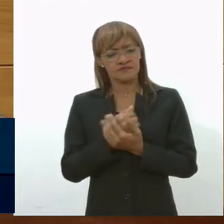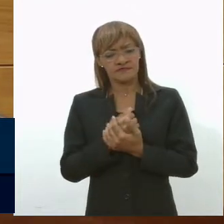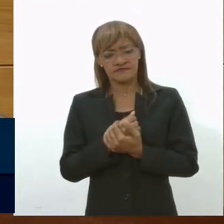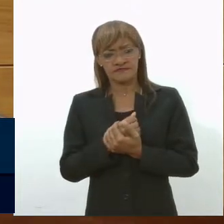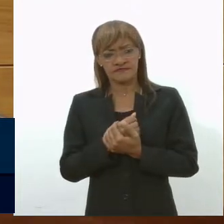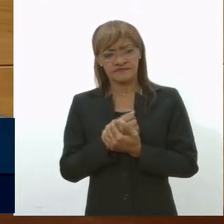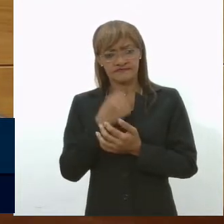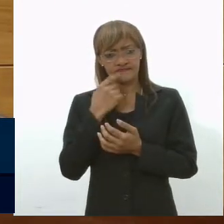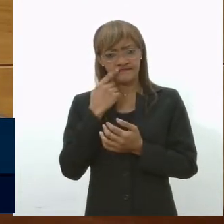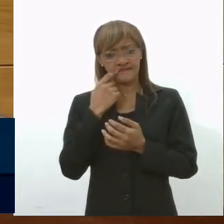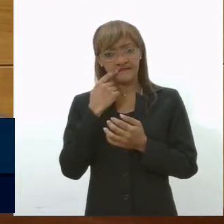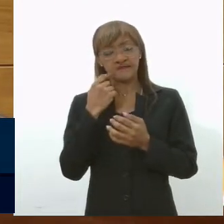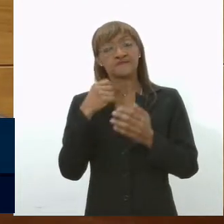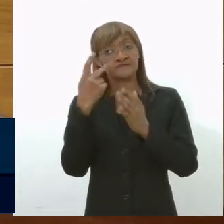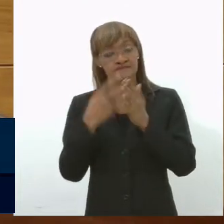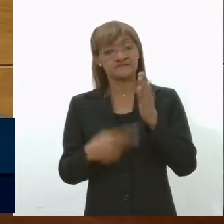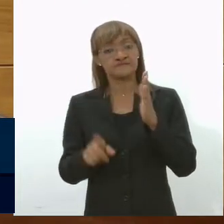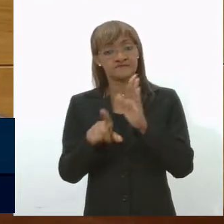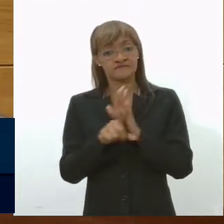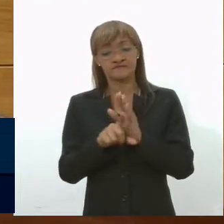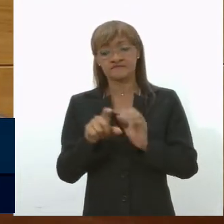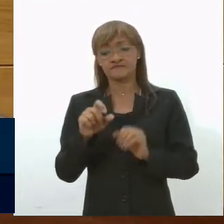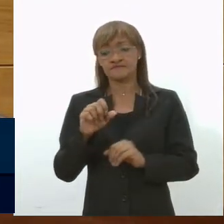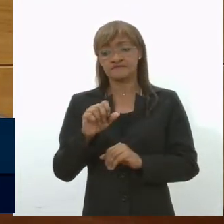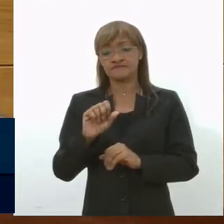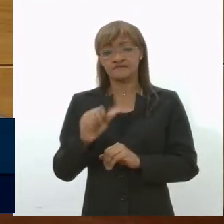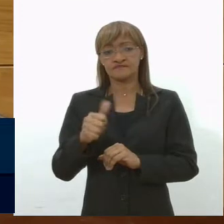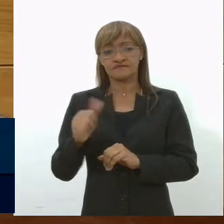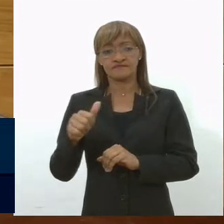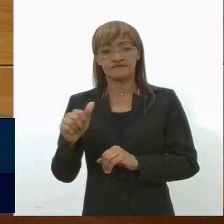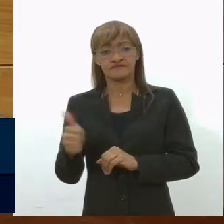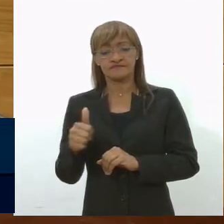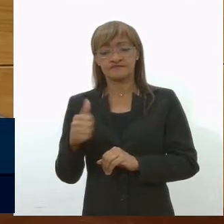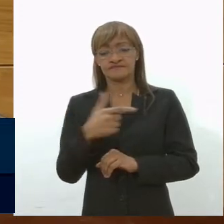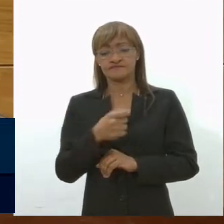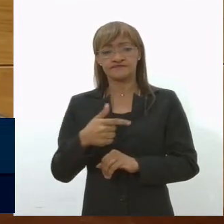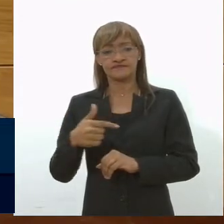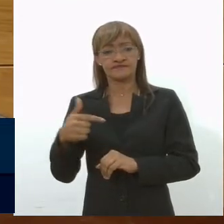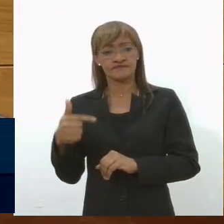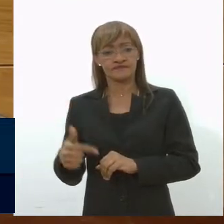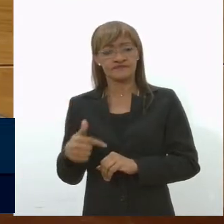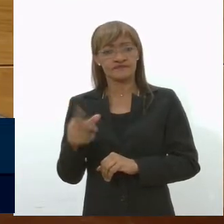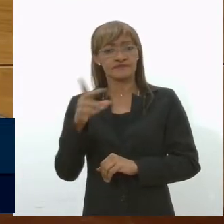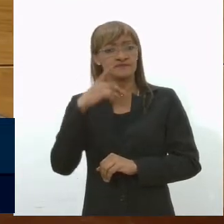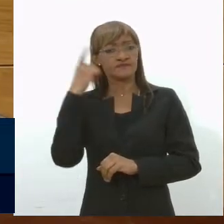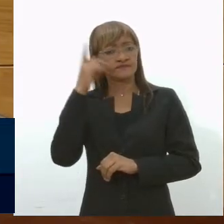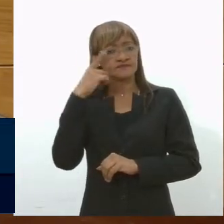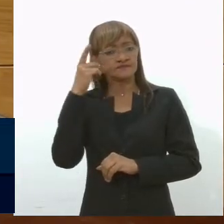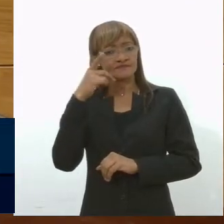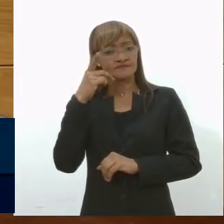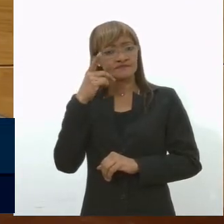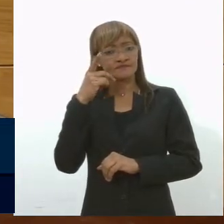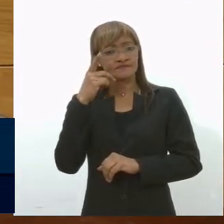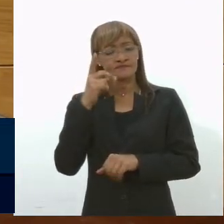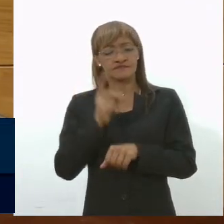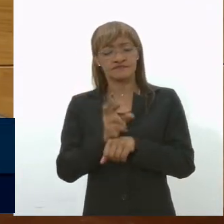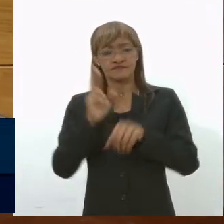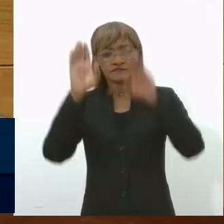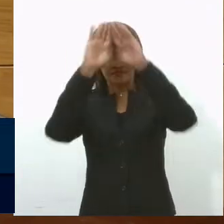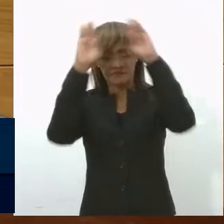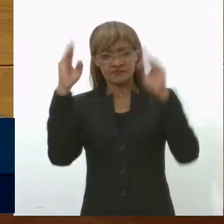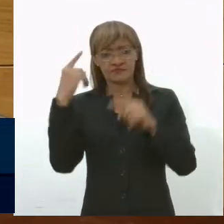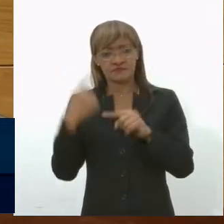Projeto de Lei Ordinária nº 111/2022, de autoria do deputado Dr. Samuel, proíbe a cobrança